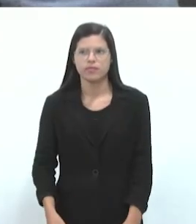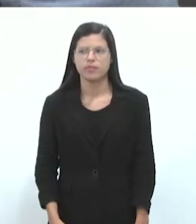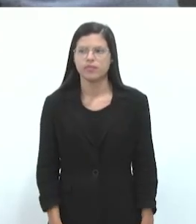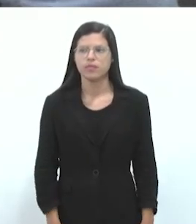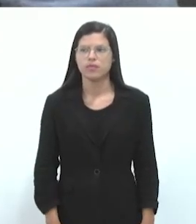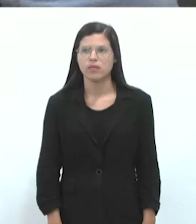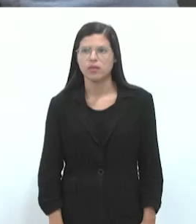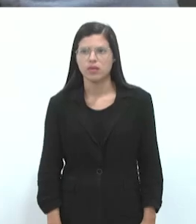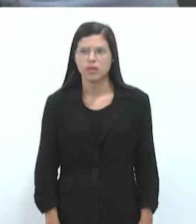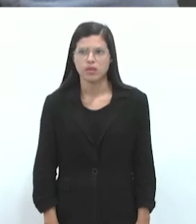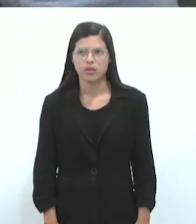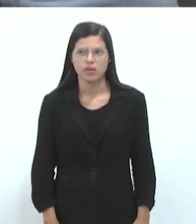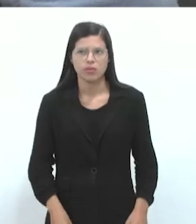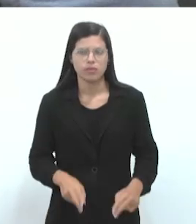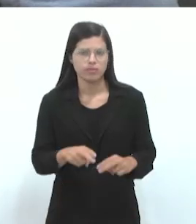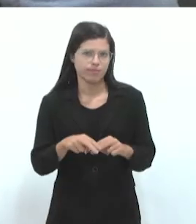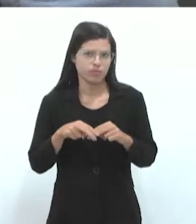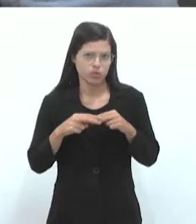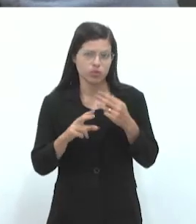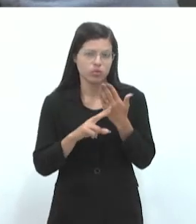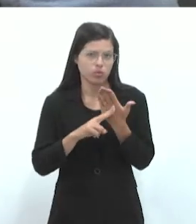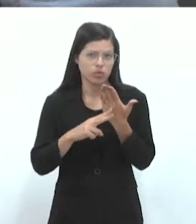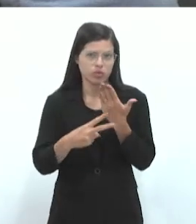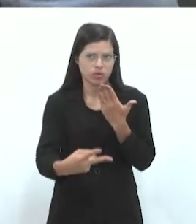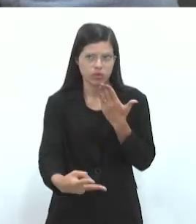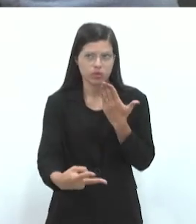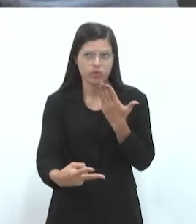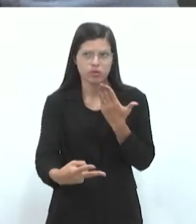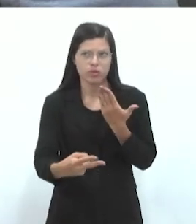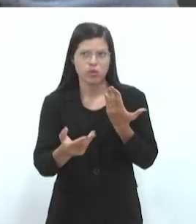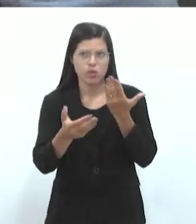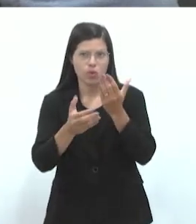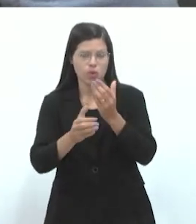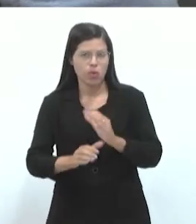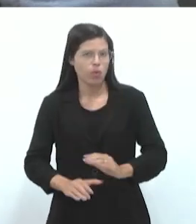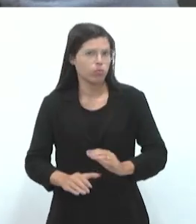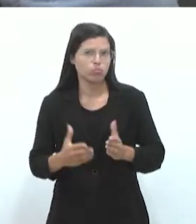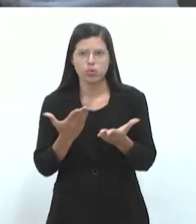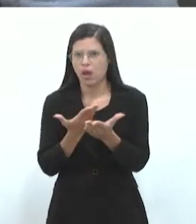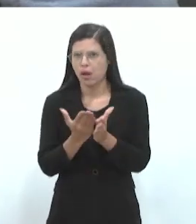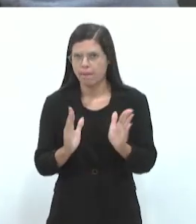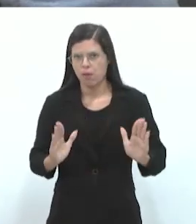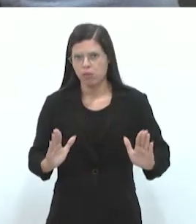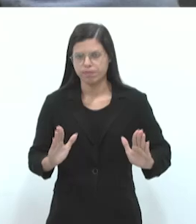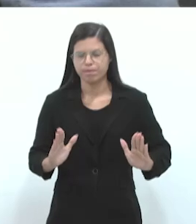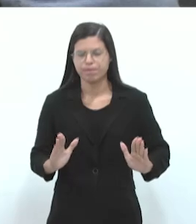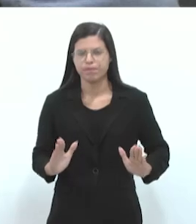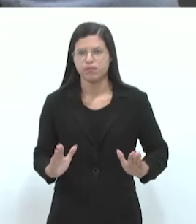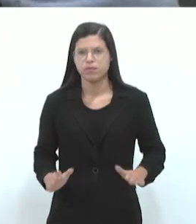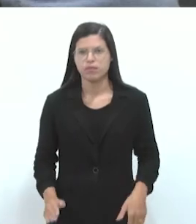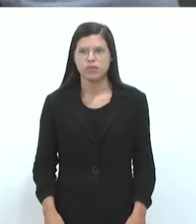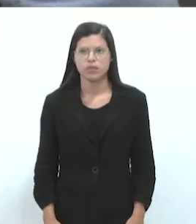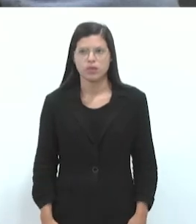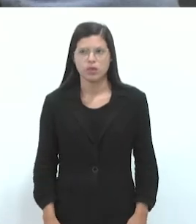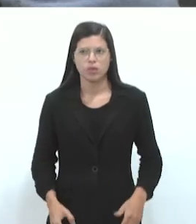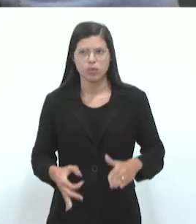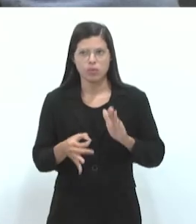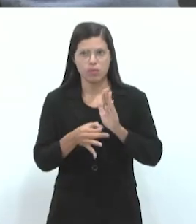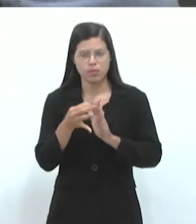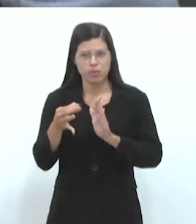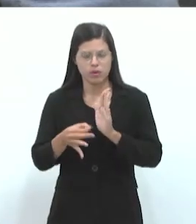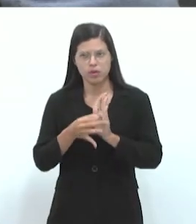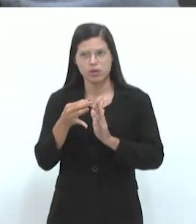E, por via de consequência, o concurso está findo. E vai o parecer para a